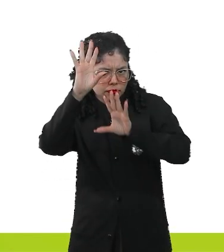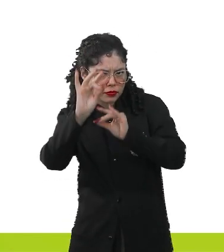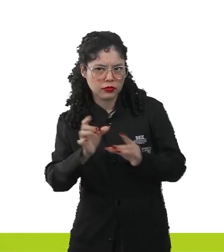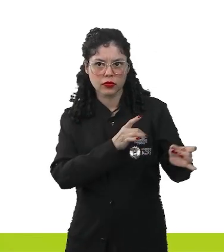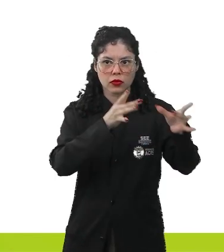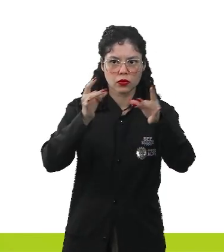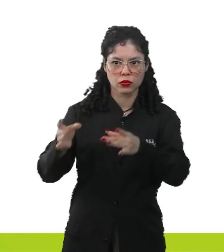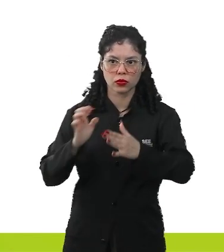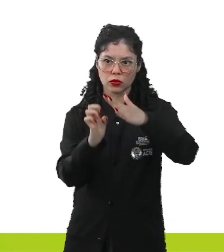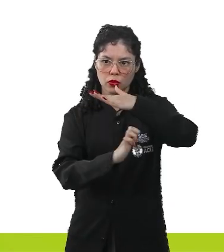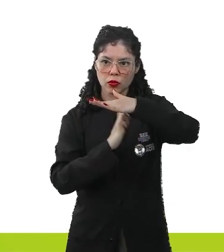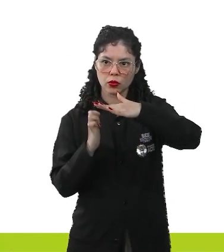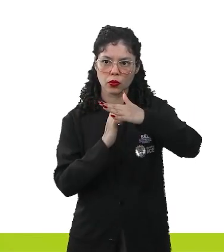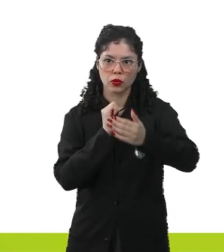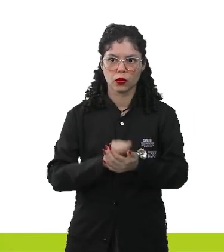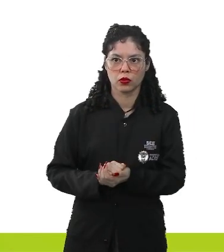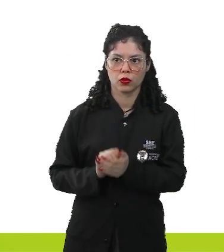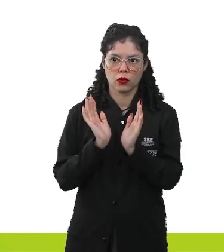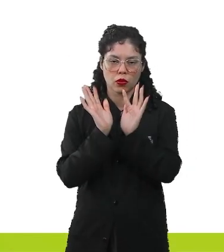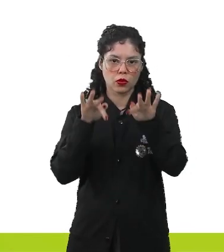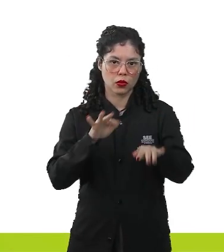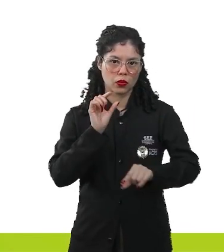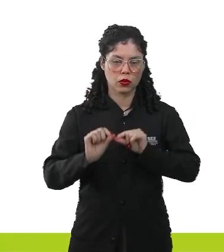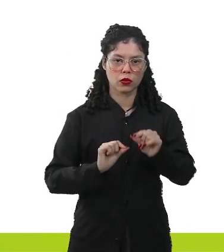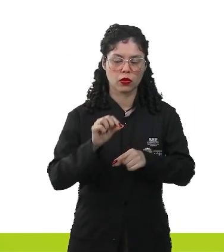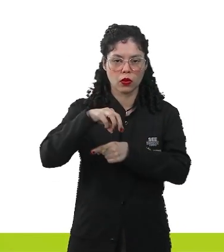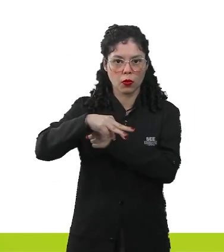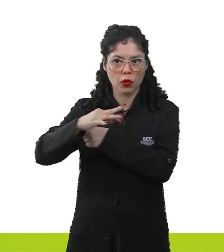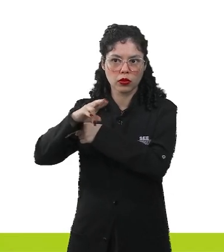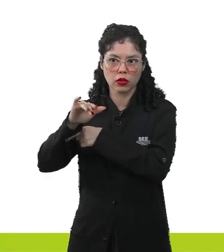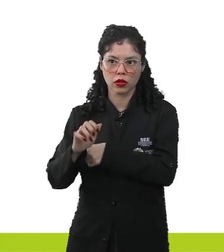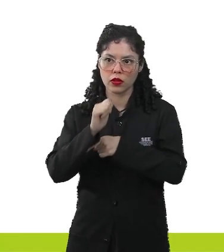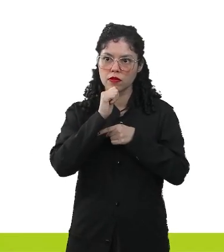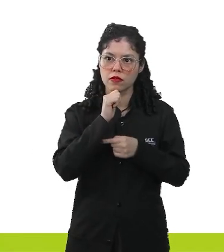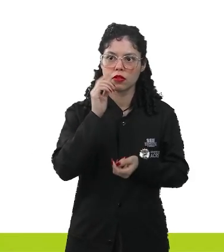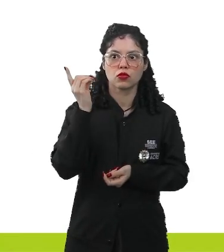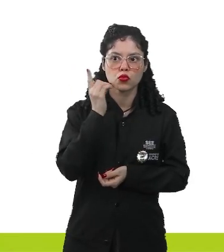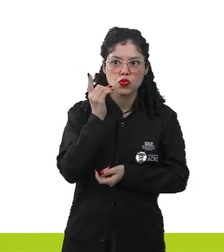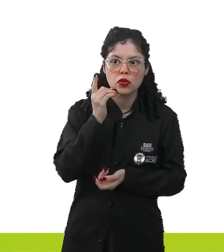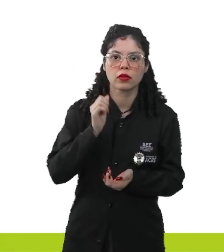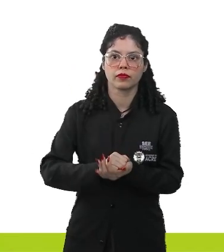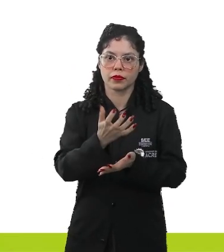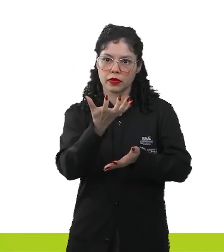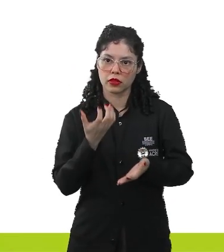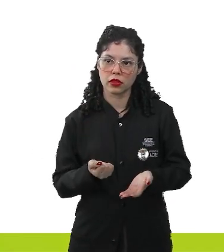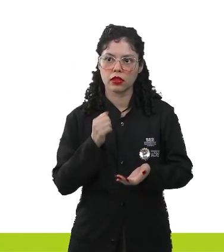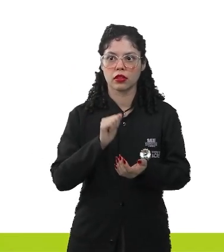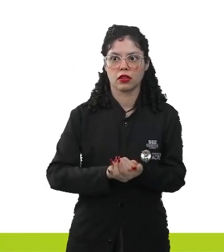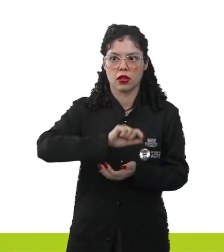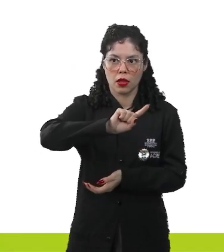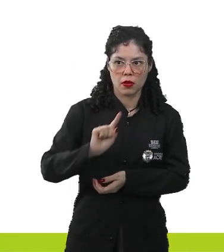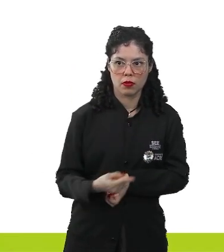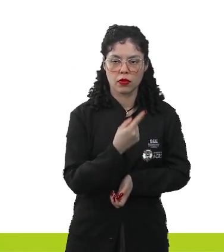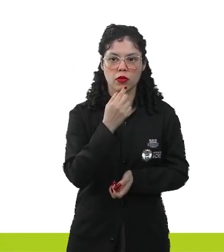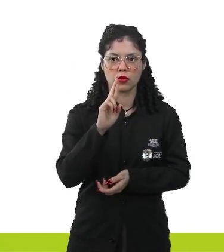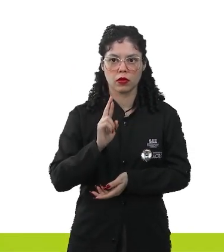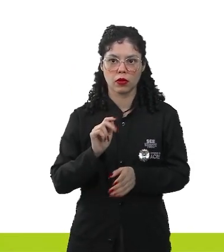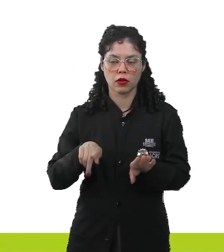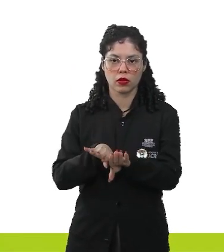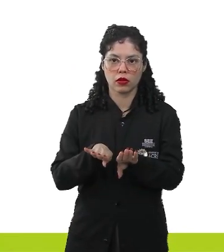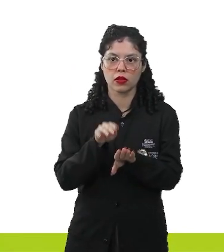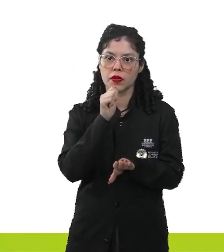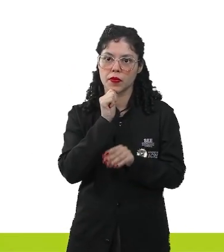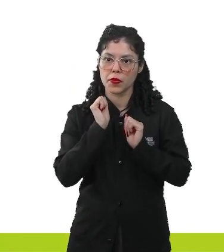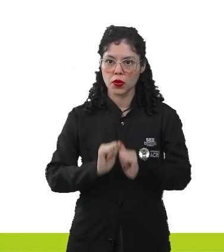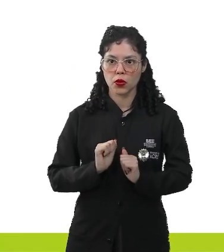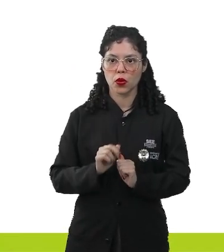empresa, o gerente concluiu que o montante diário arrecadado em milhar de real poderia ser calculado